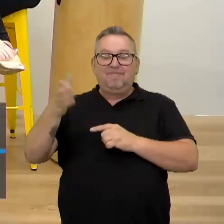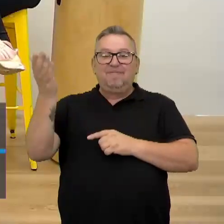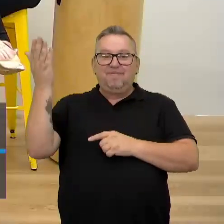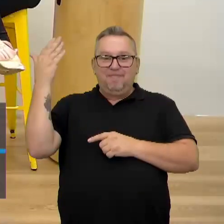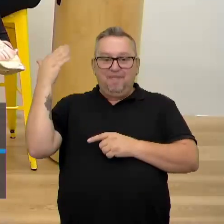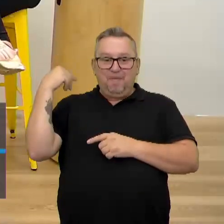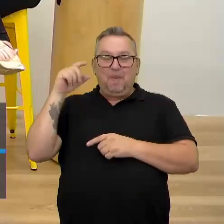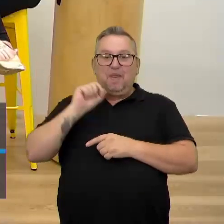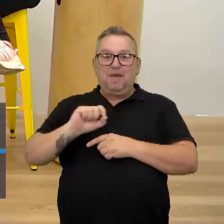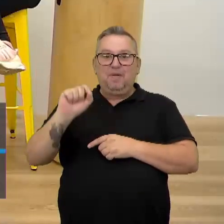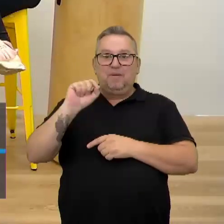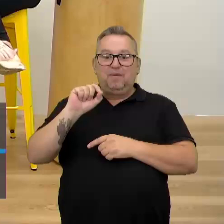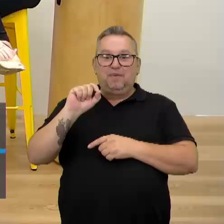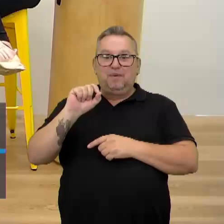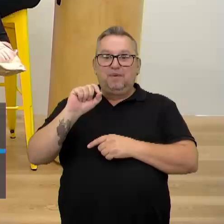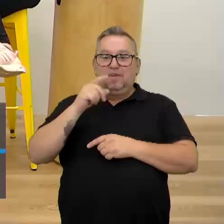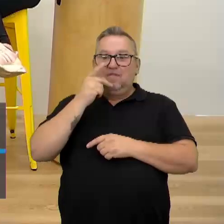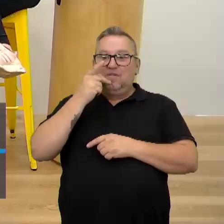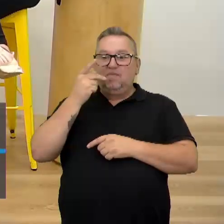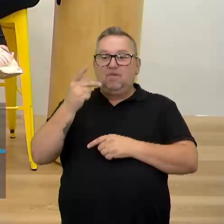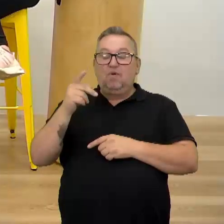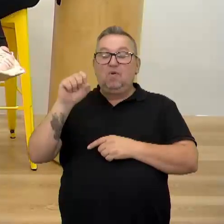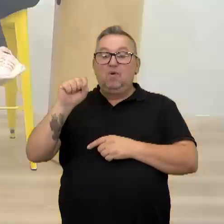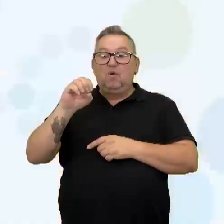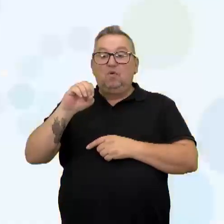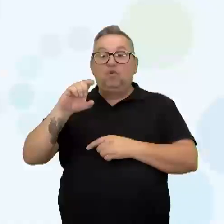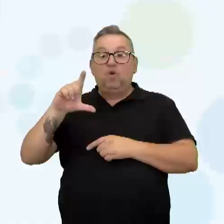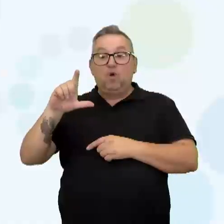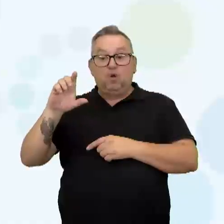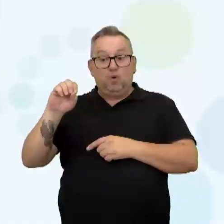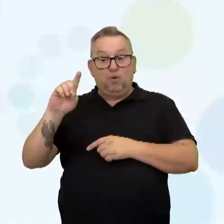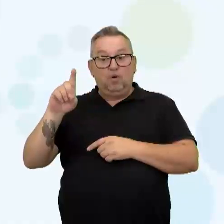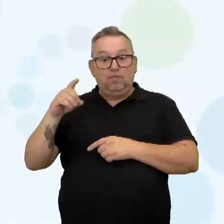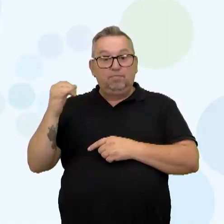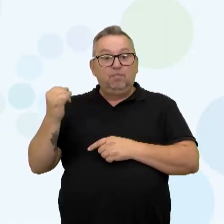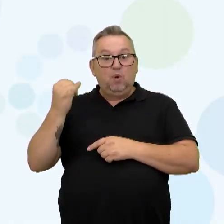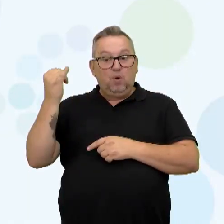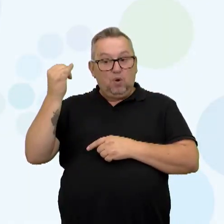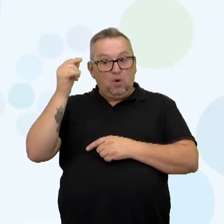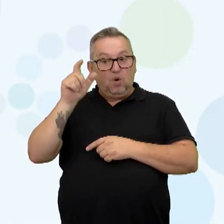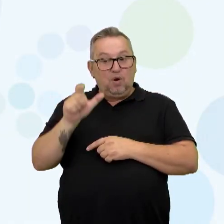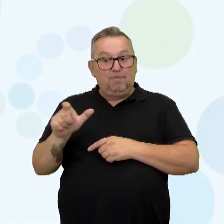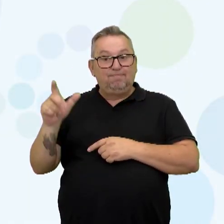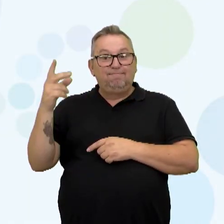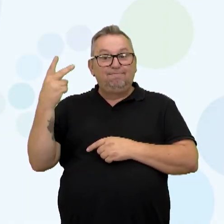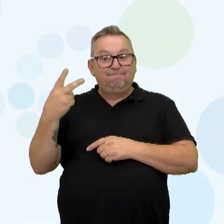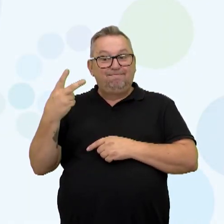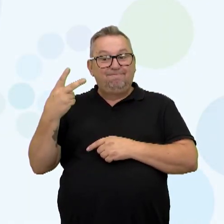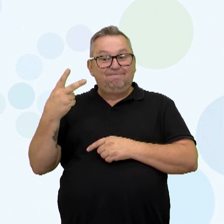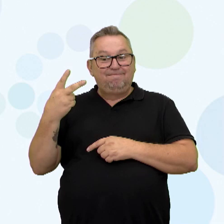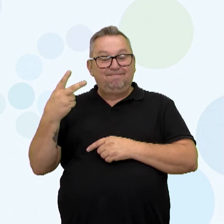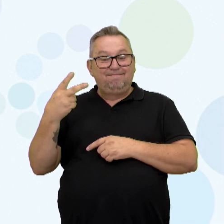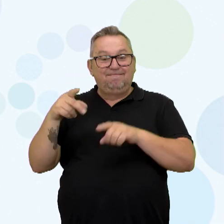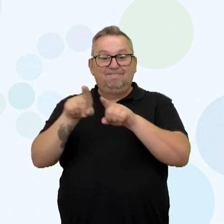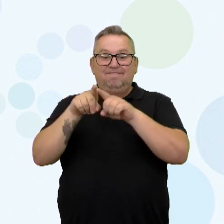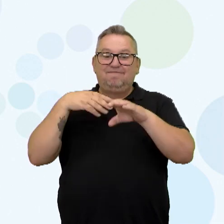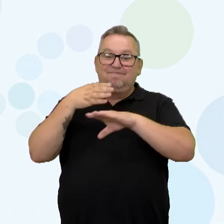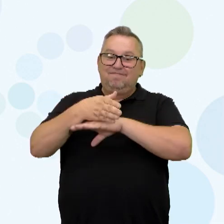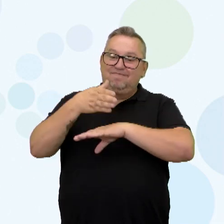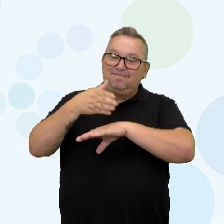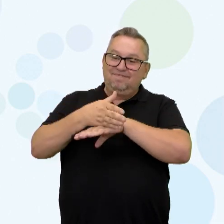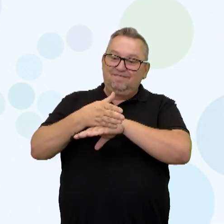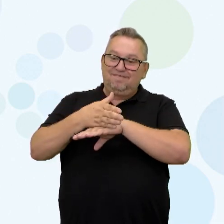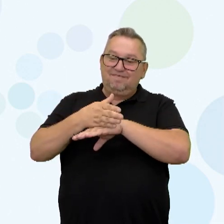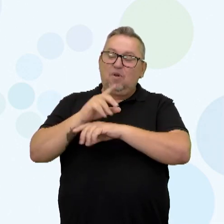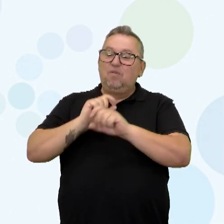passada, que é sobre o que mesmo, Ju? Vamos lá. O solo e a sua importância, parte 2. Temos a participação especial na